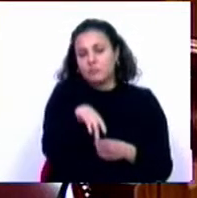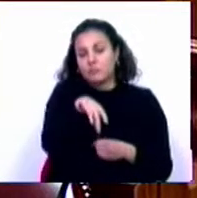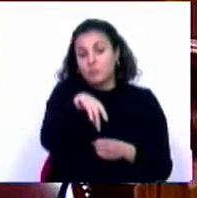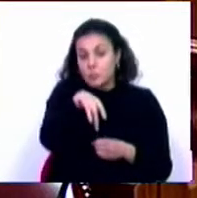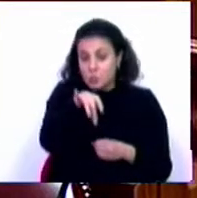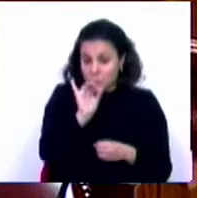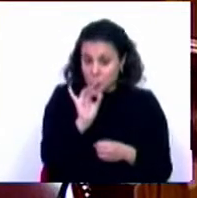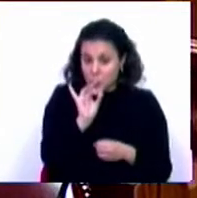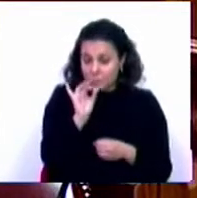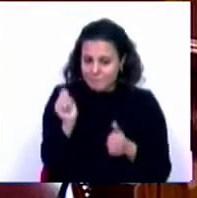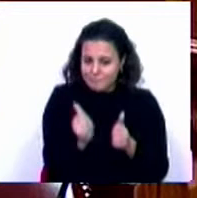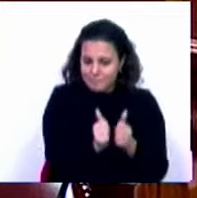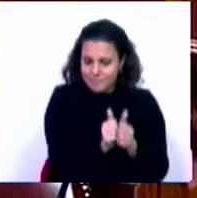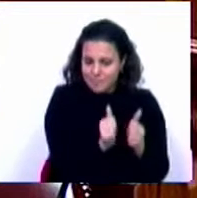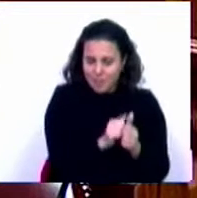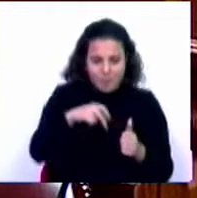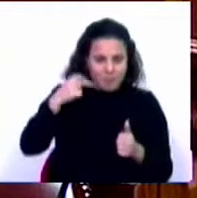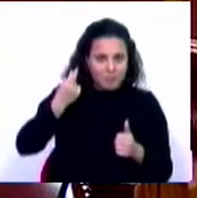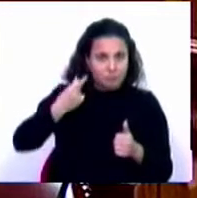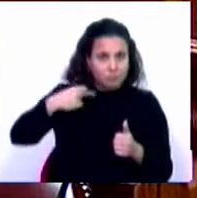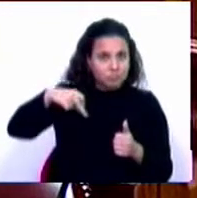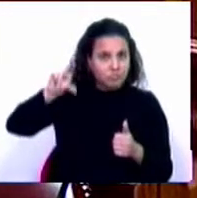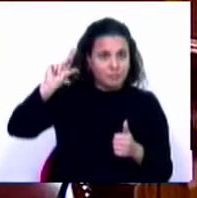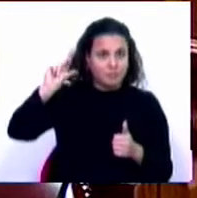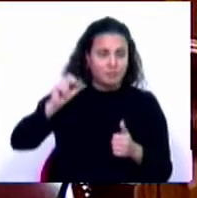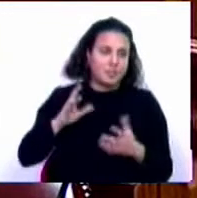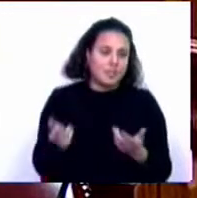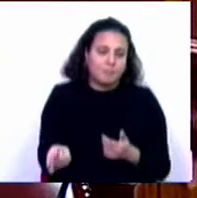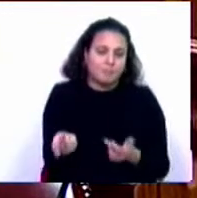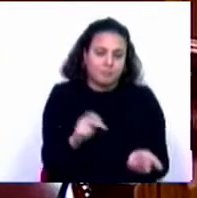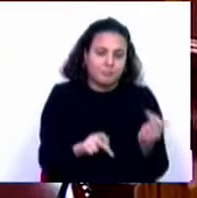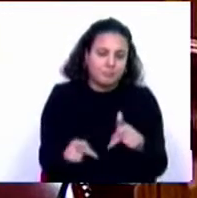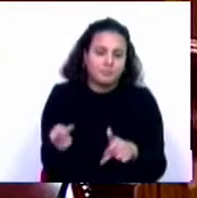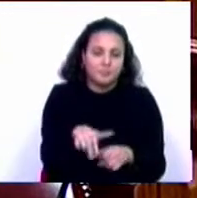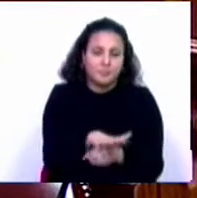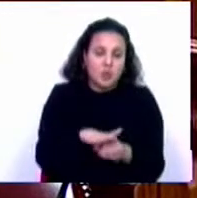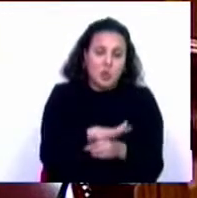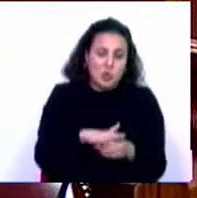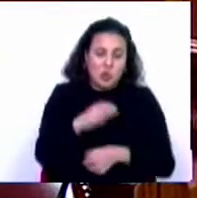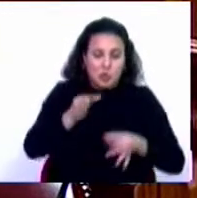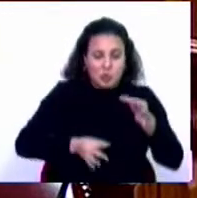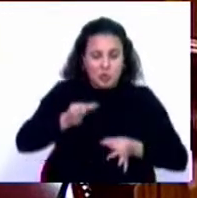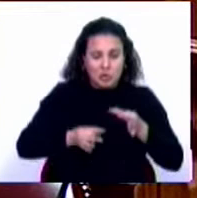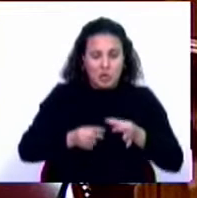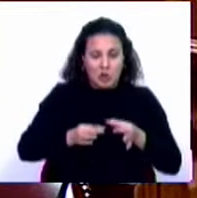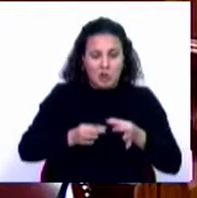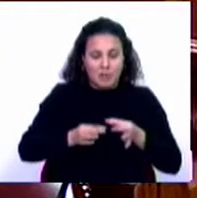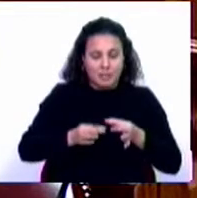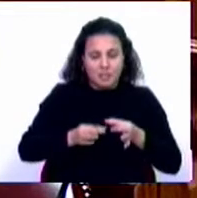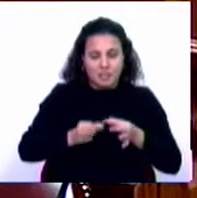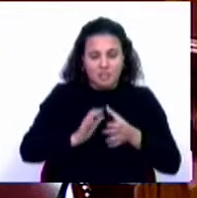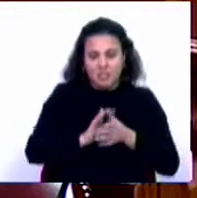um parceiro permanente eterno e acontecer em situações como a que aconteceu no Tribunal da Relação do Porto, com